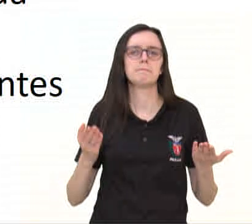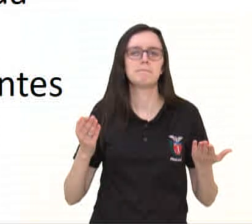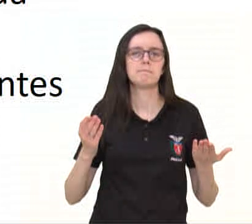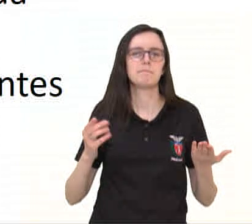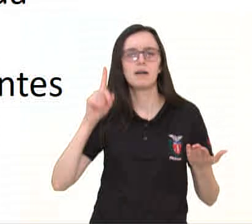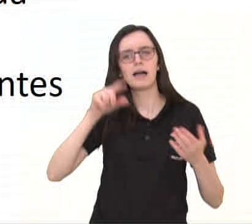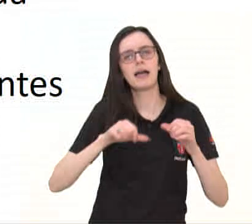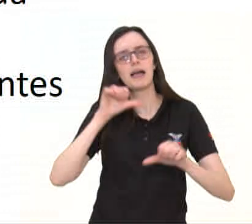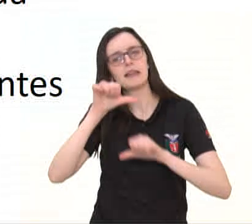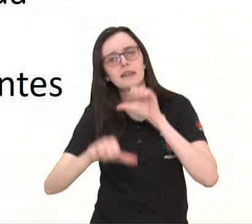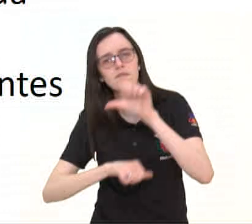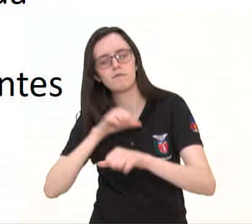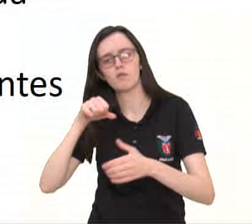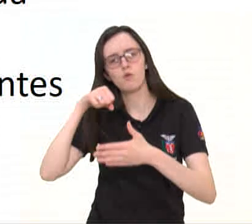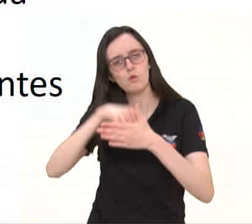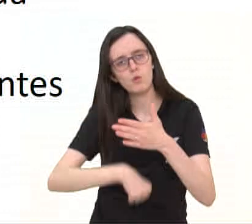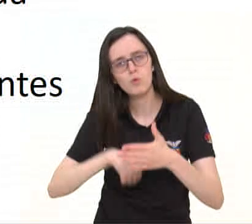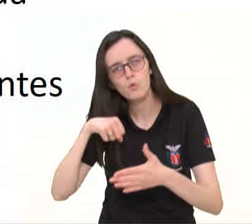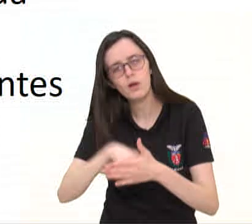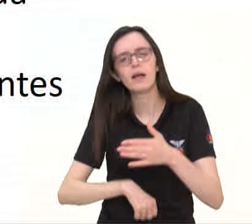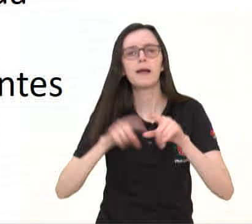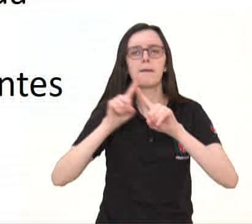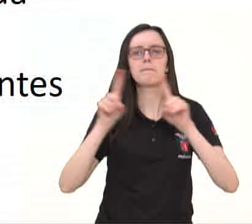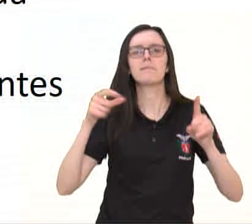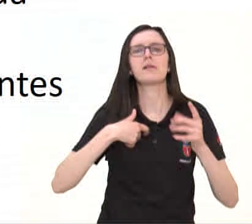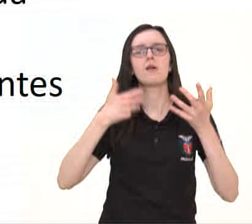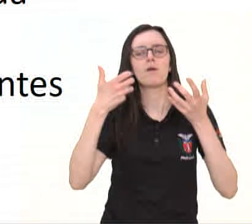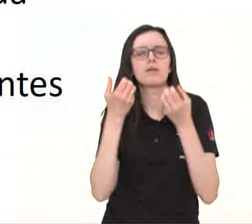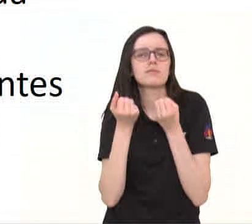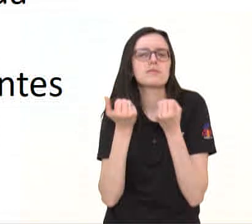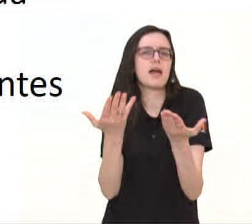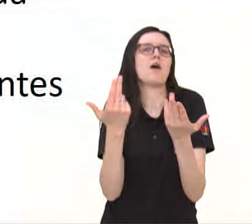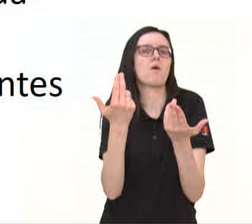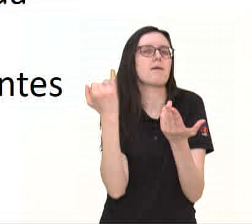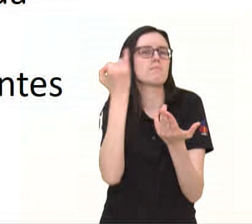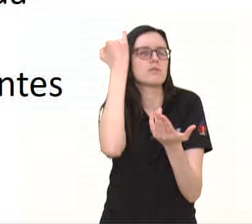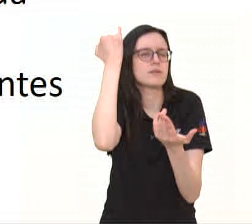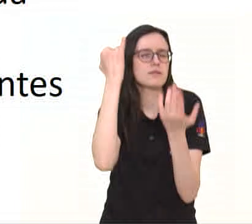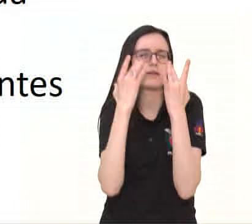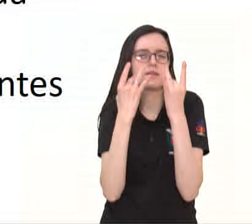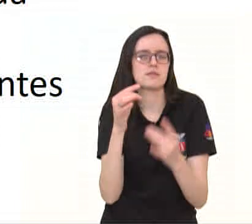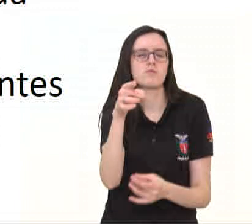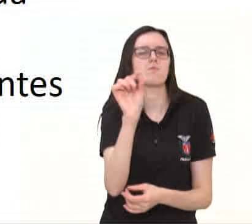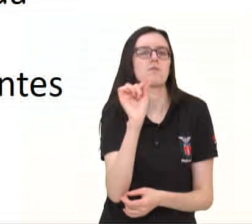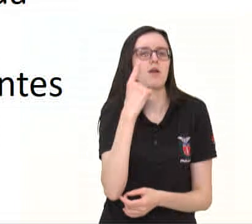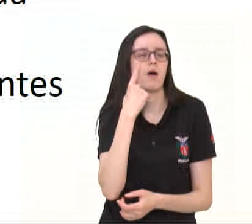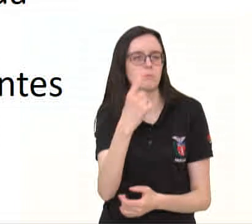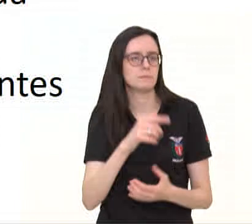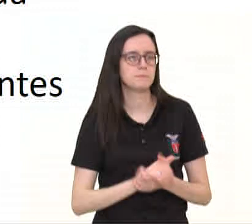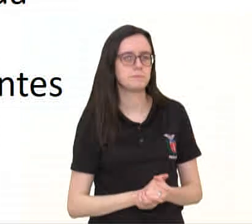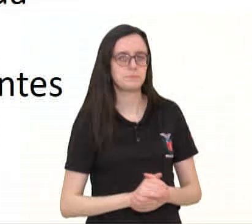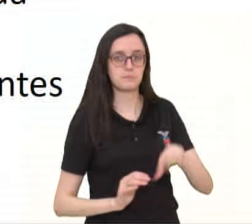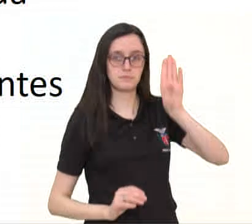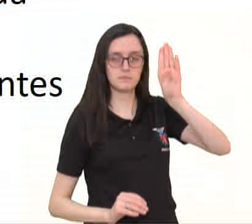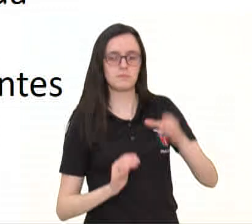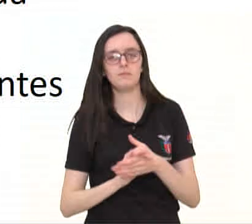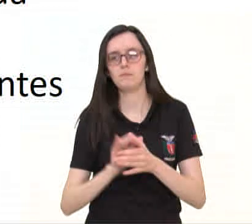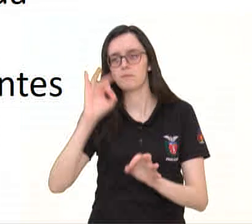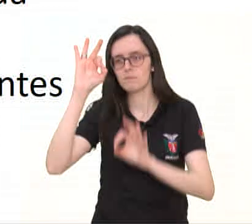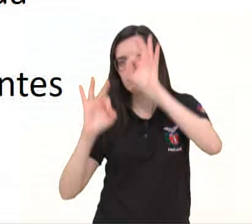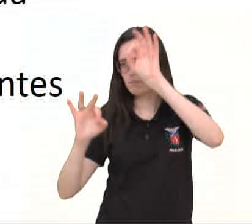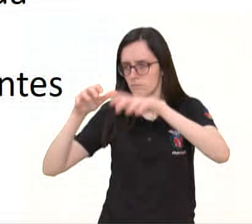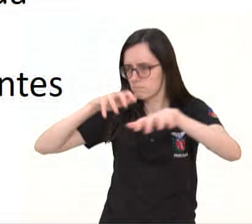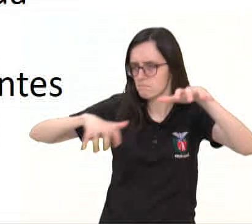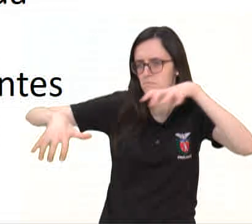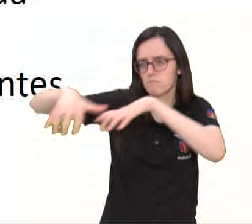se transformando numa luta. Mas eu quero dar atenção especial ali para a letra B e C. Vamos nessa. A organização social